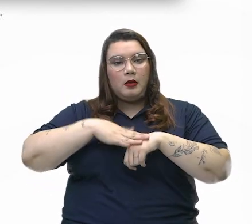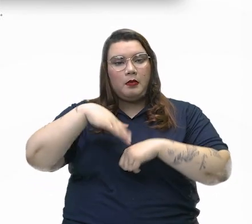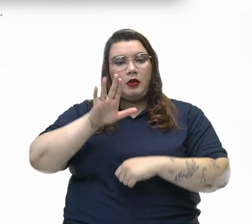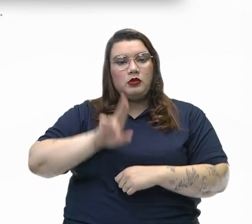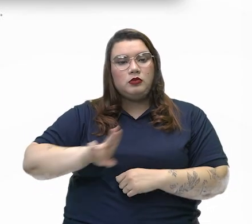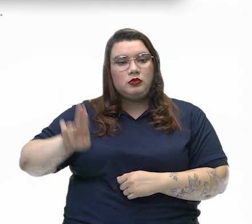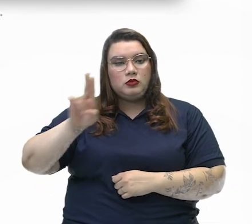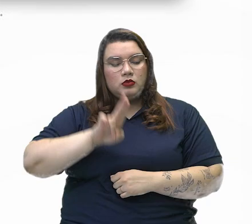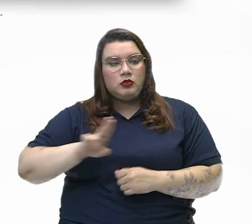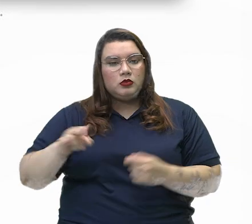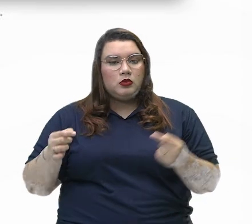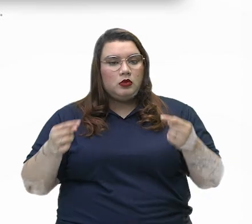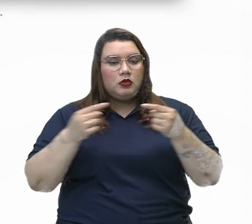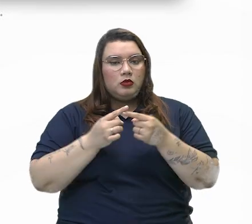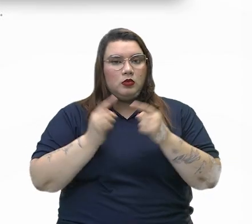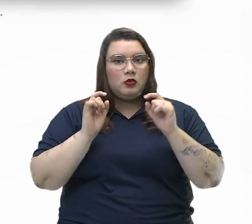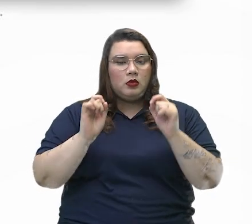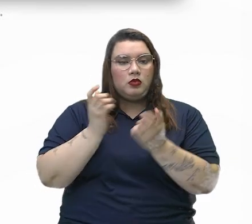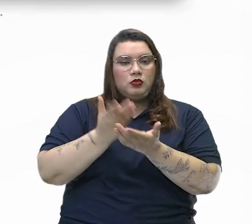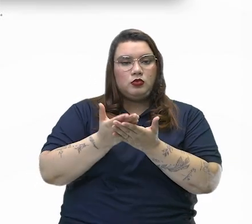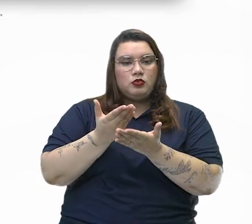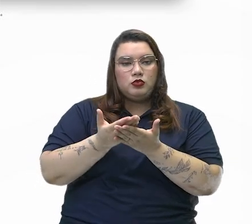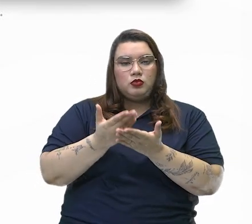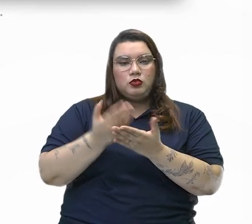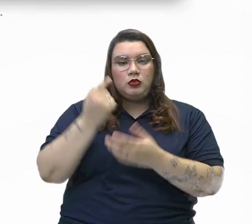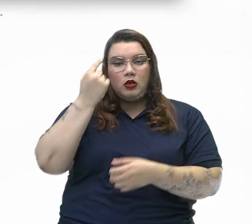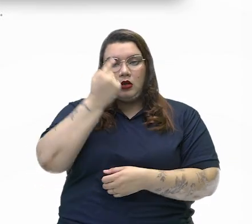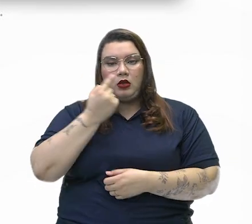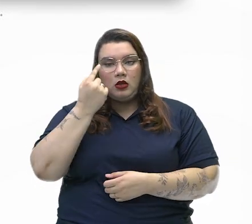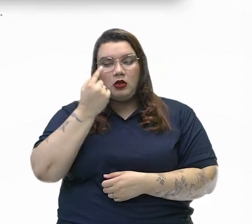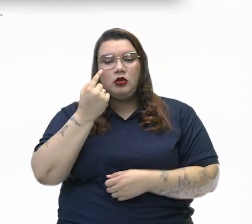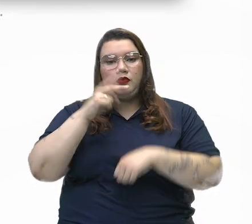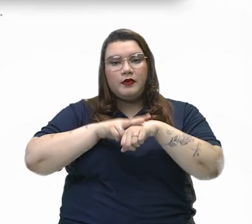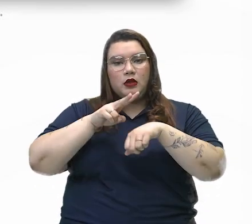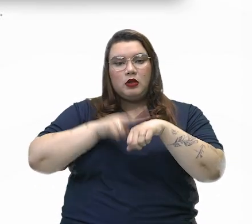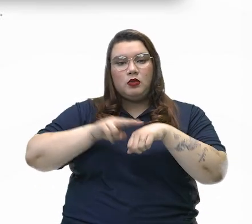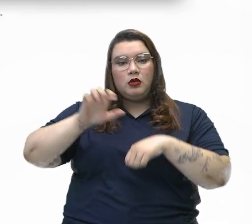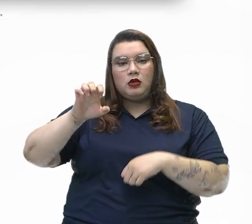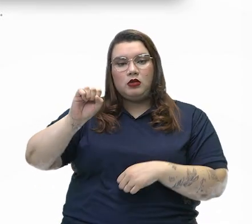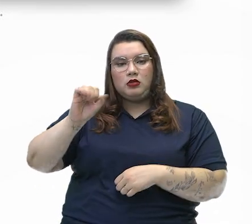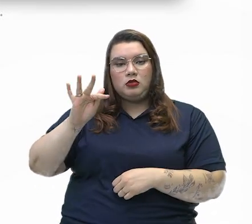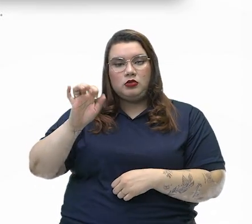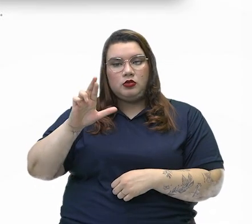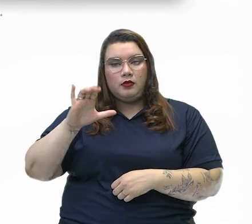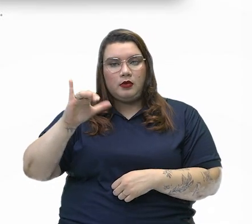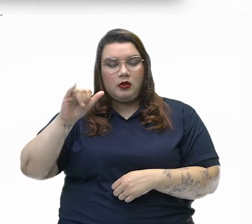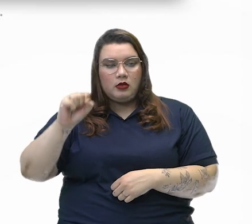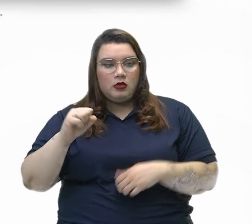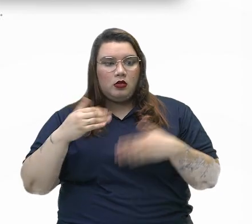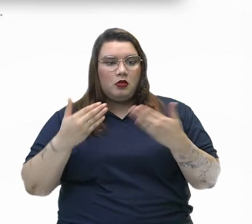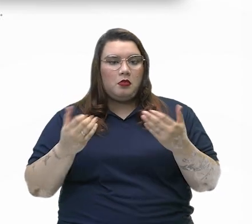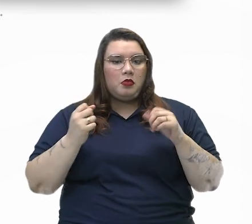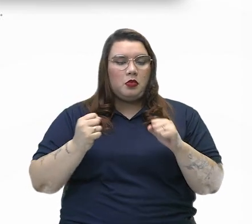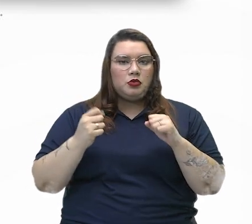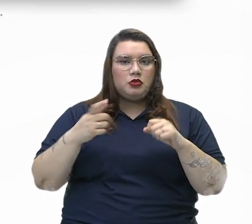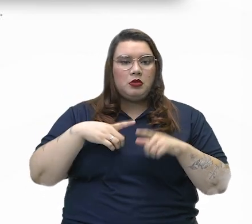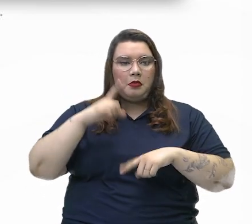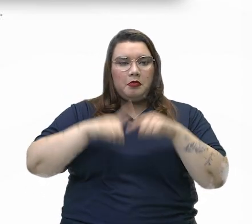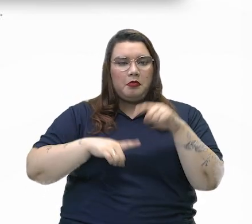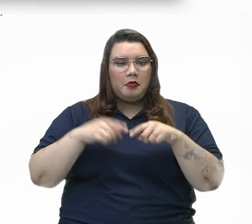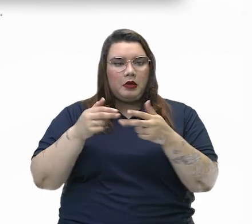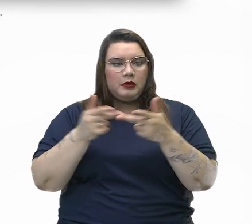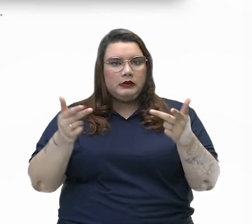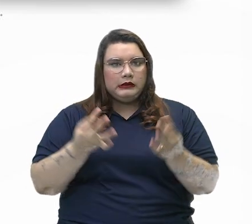se destaca pelo seu uso no cotidiano é o estudo das lentes esféricas, seja em